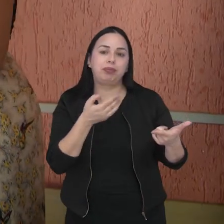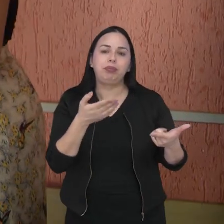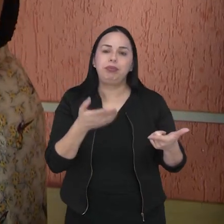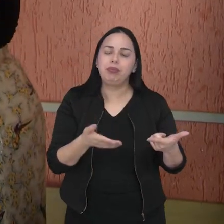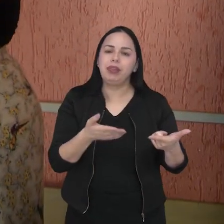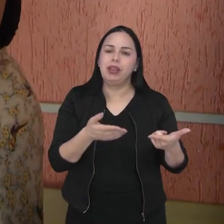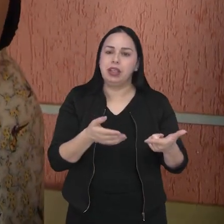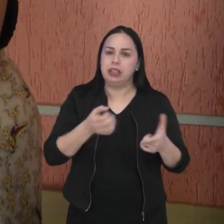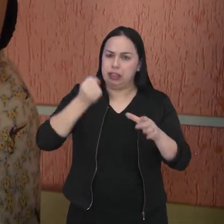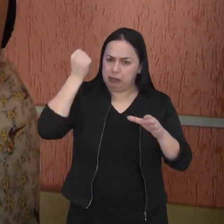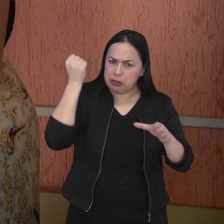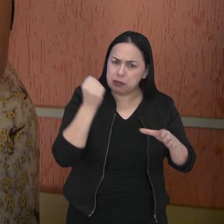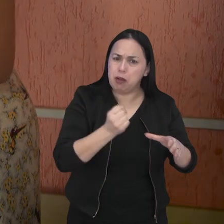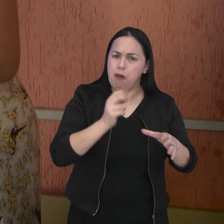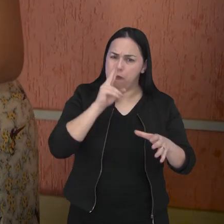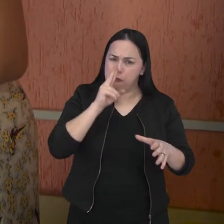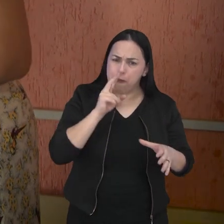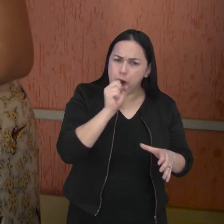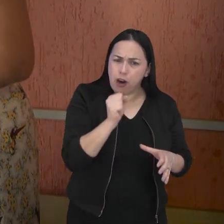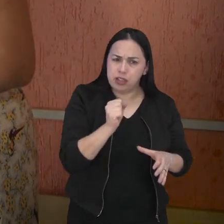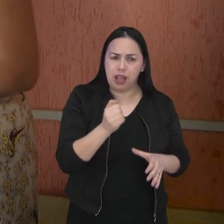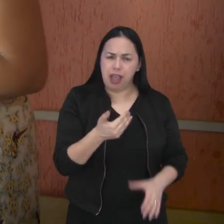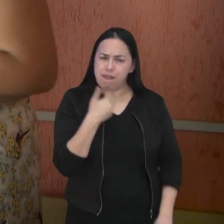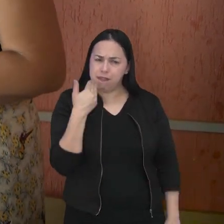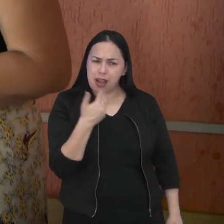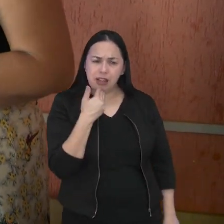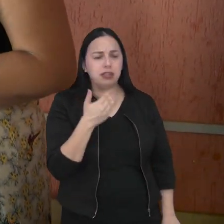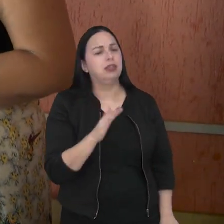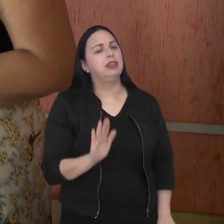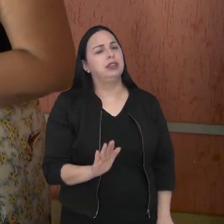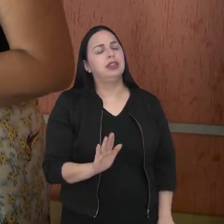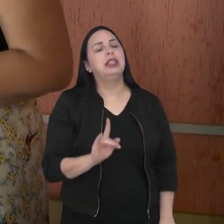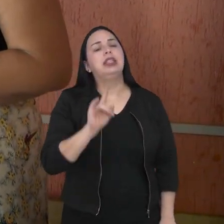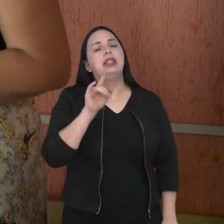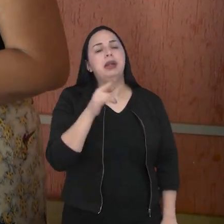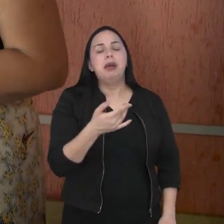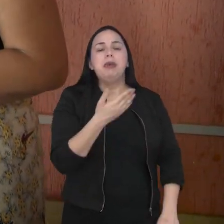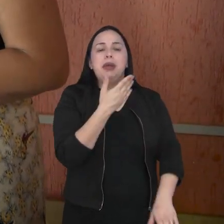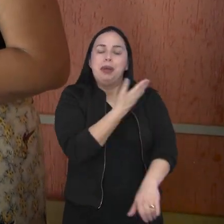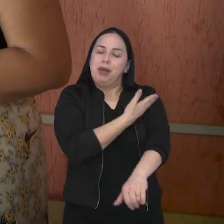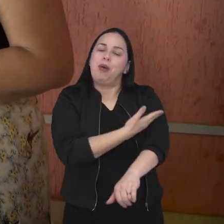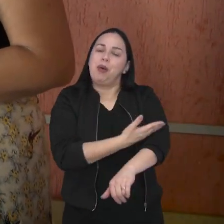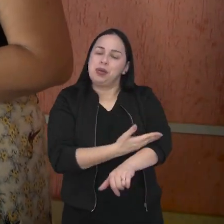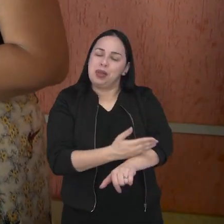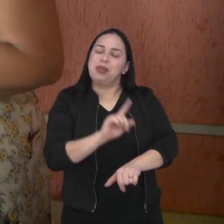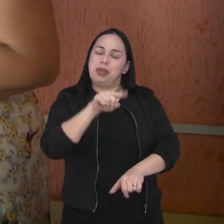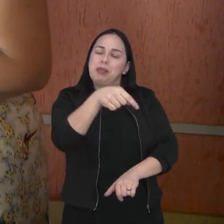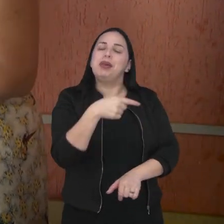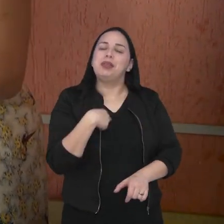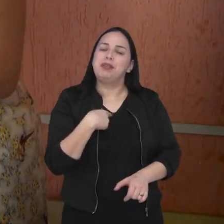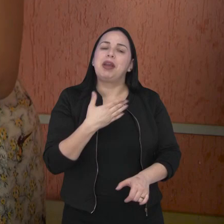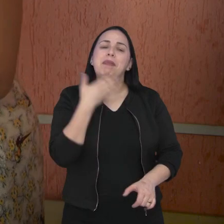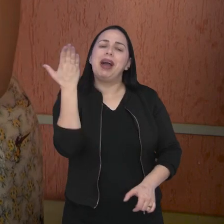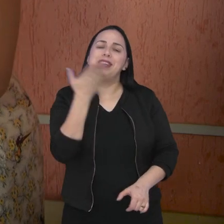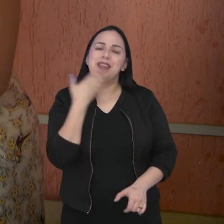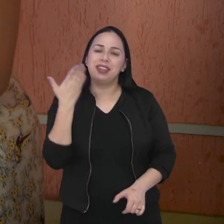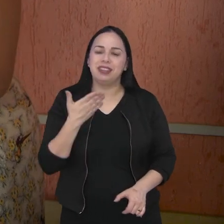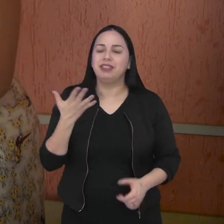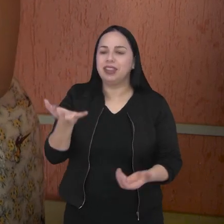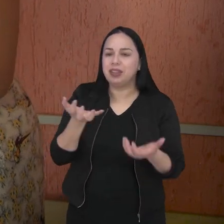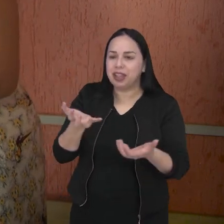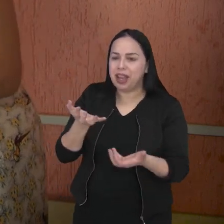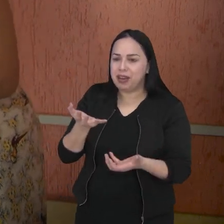eu vi que você fez uma força danada aí. É fácil de socar a paçoca? Não, é fácil. Depois que te acostumar, fica mais prático.